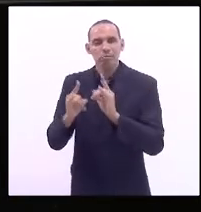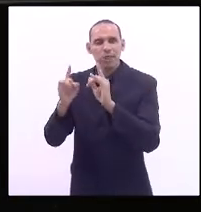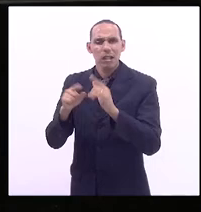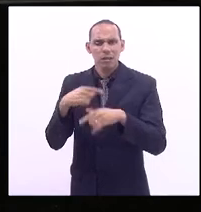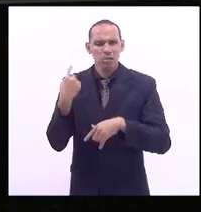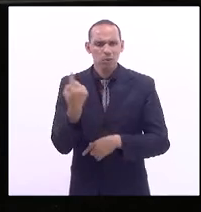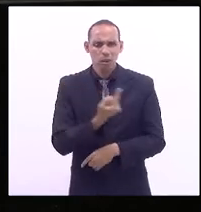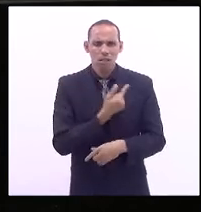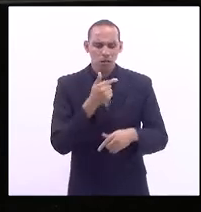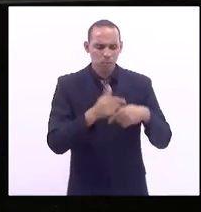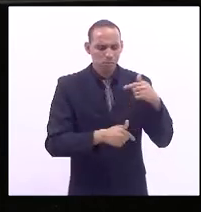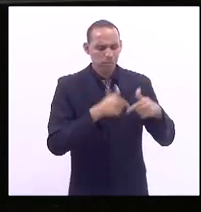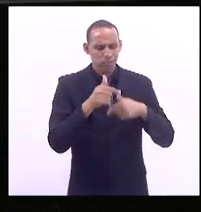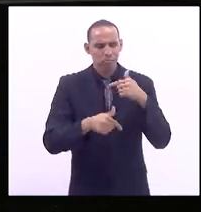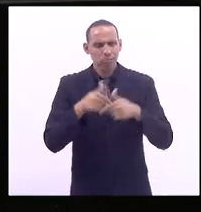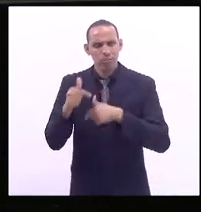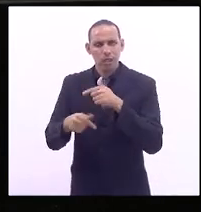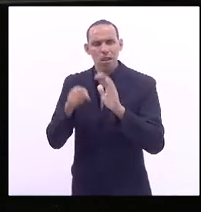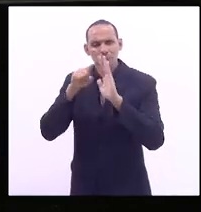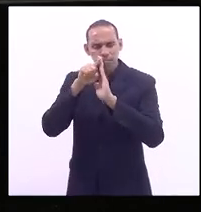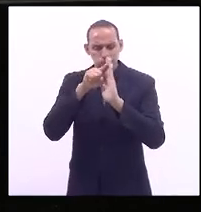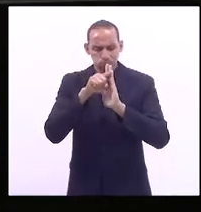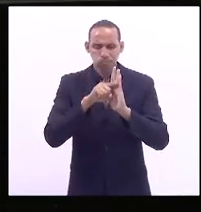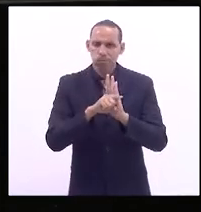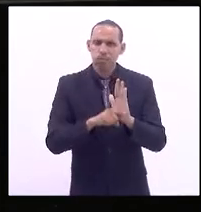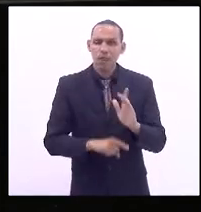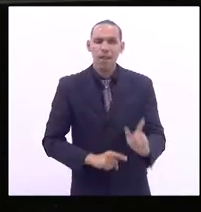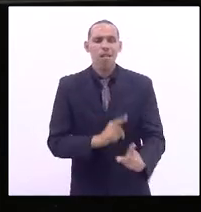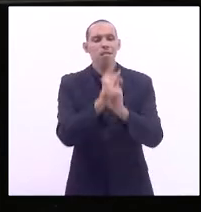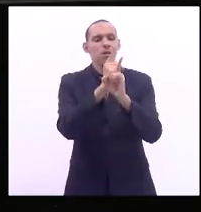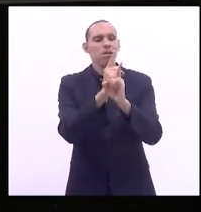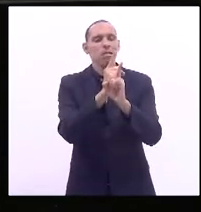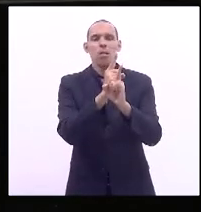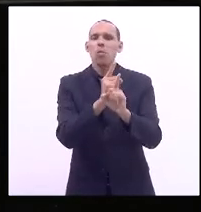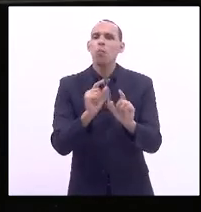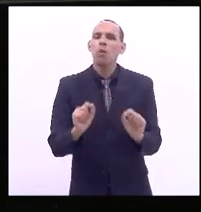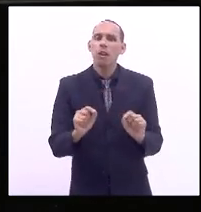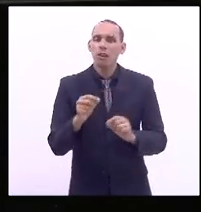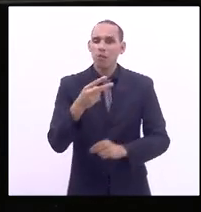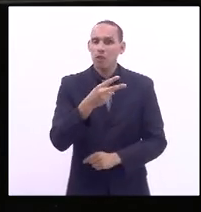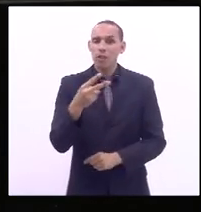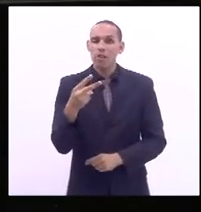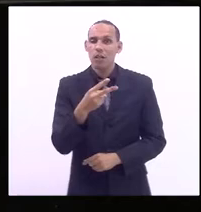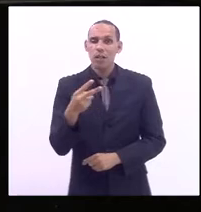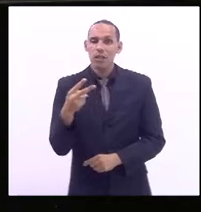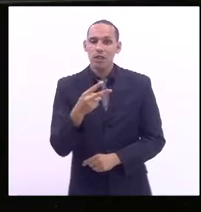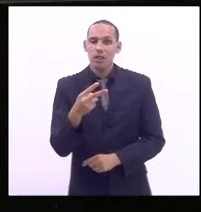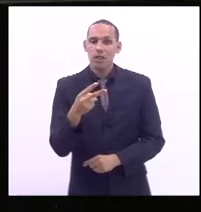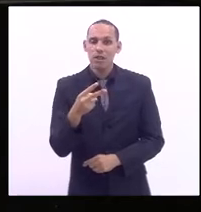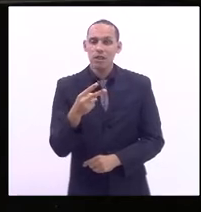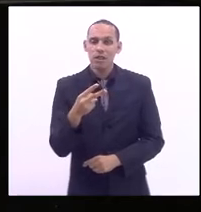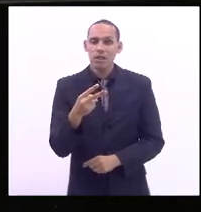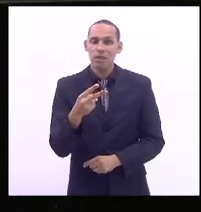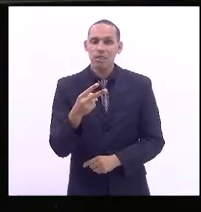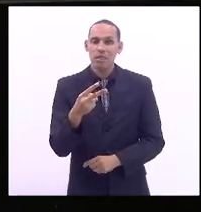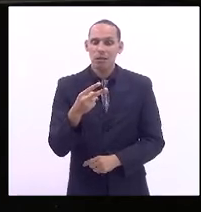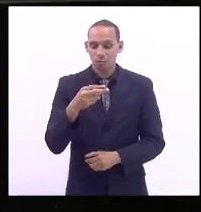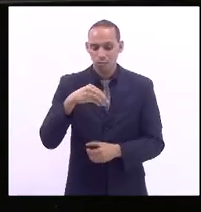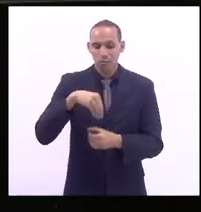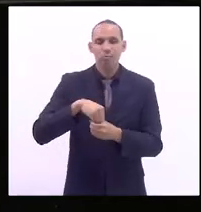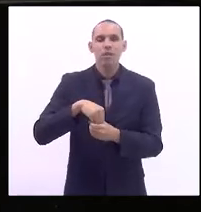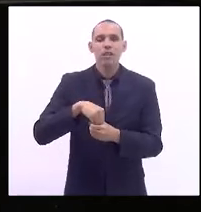trabalho de pesquisa identificarmos que 22 deles estão